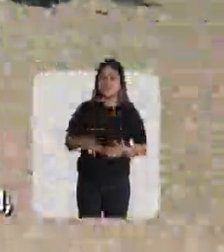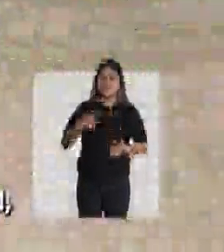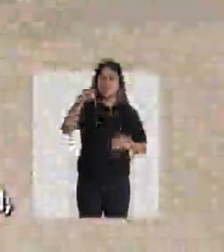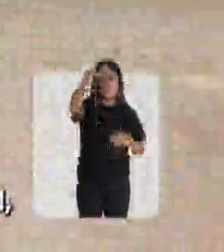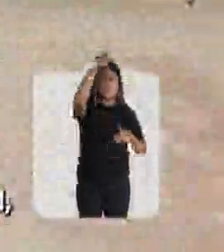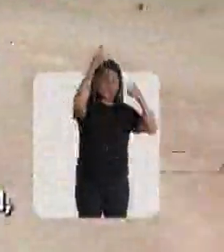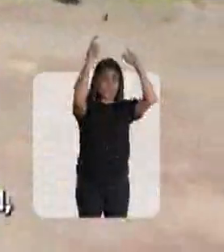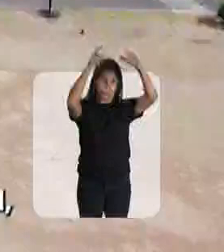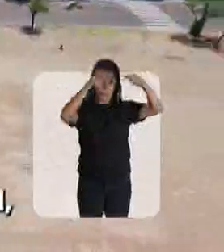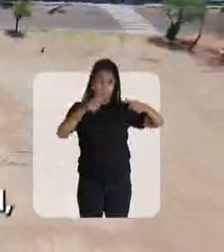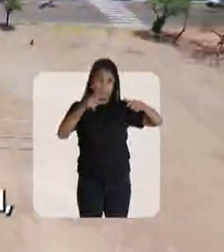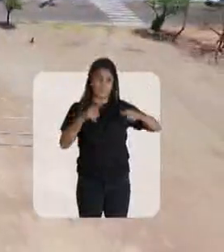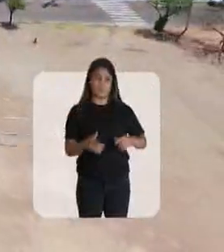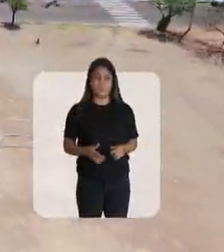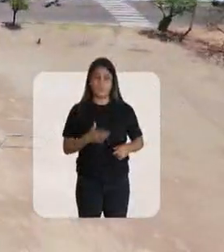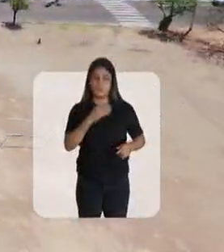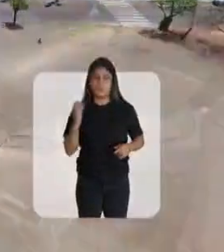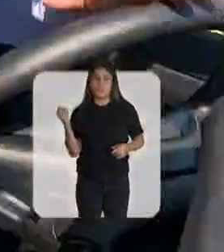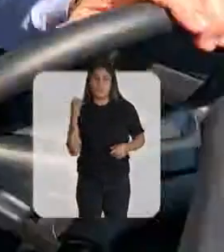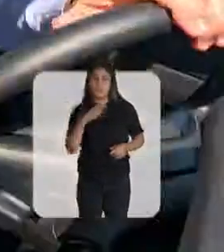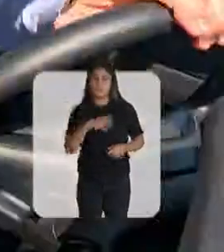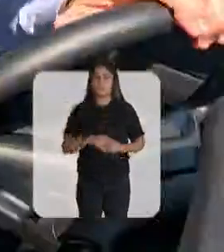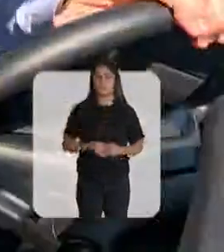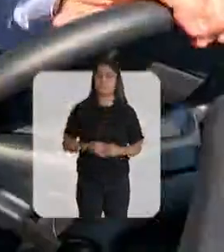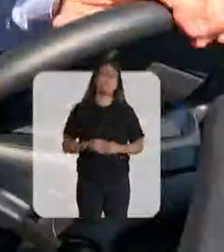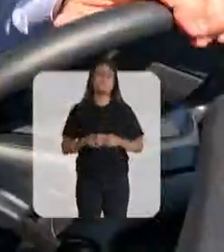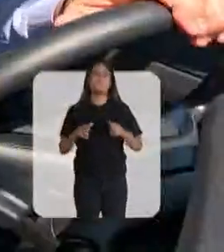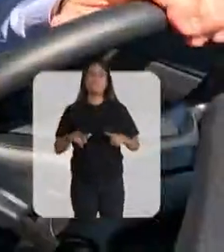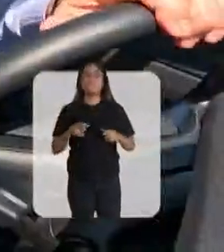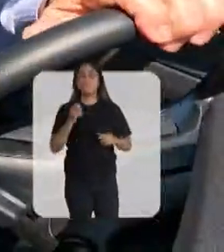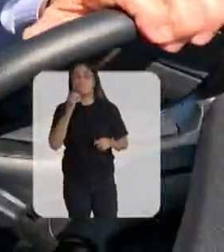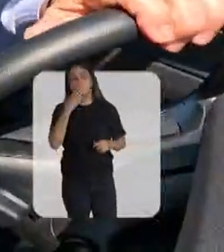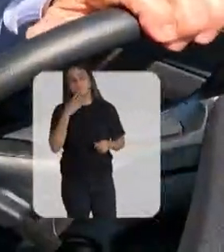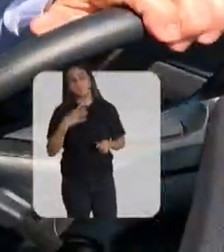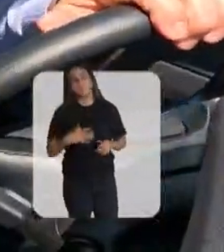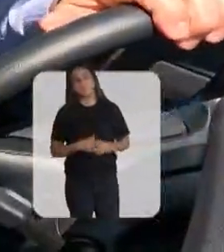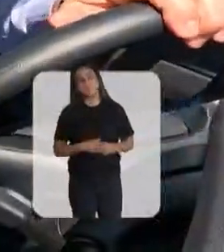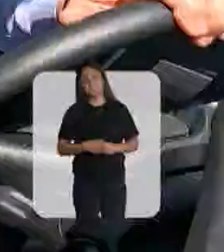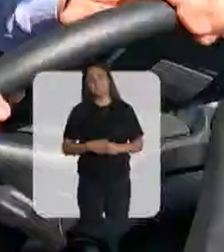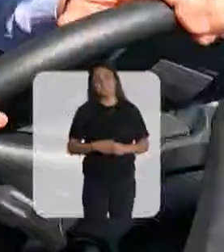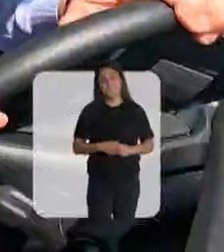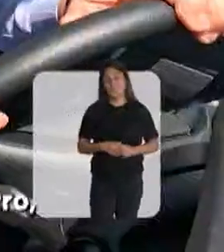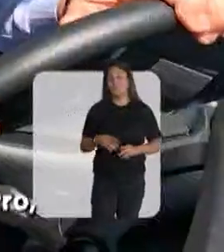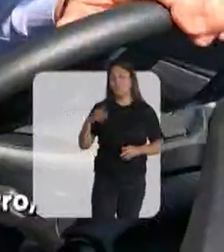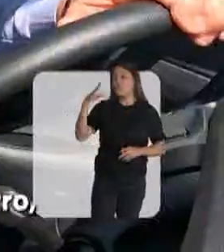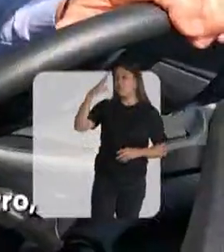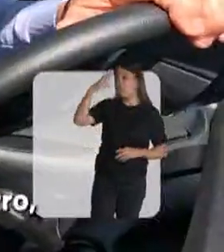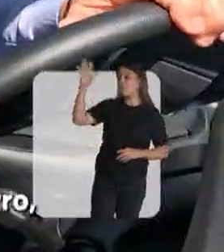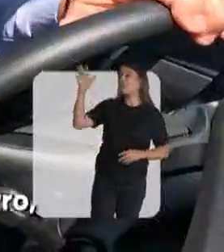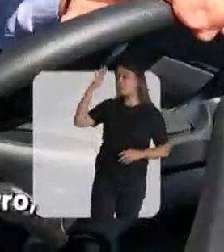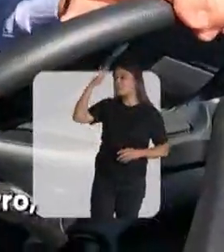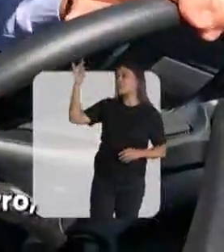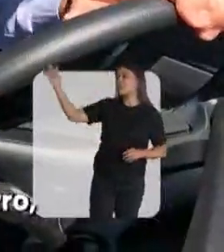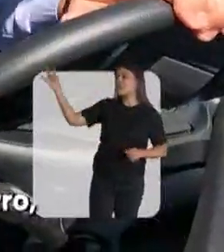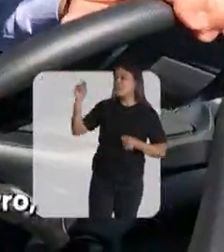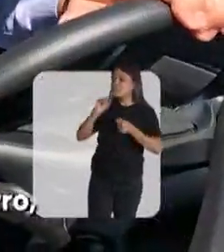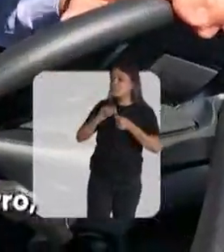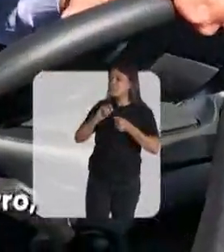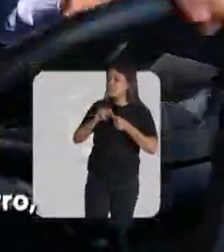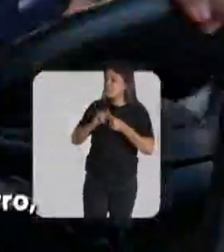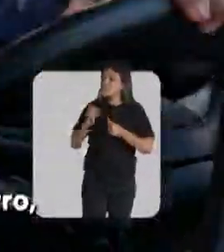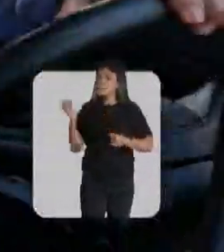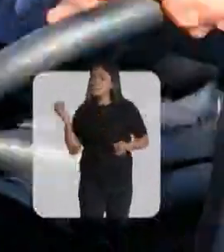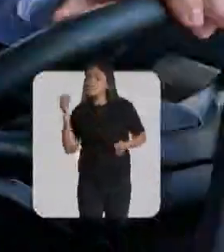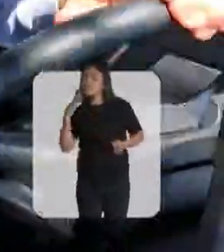onde será um novo pronto socorro municipal vamos lá ô Flávio você tá sabendo que agora dia 26 de setembro vai ser aberta a licitação do novo